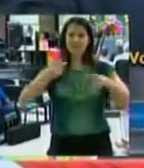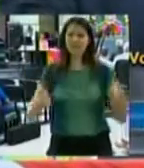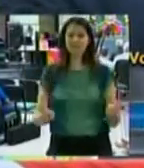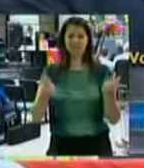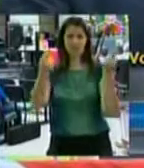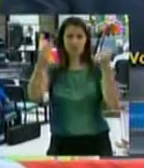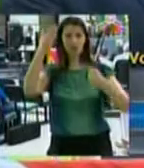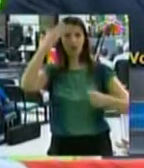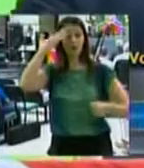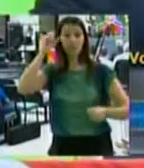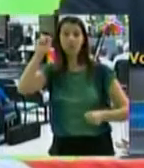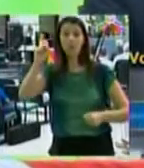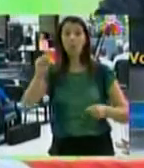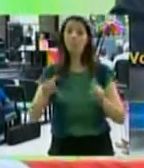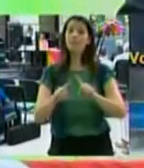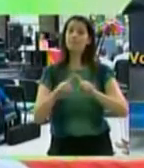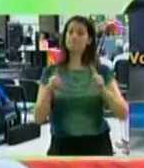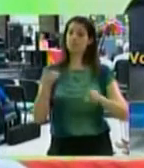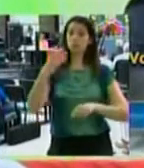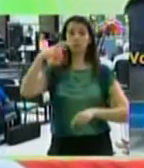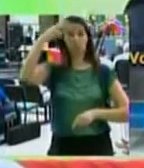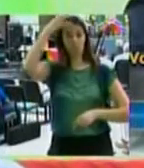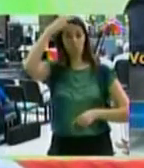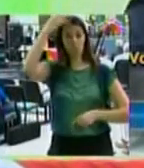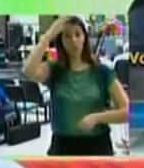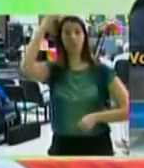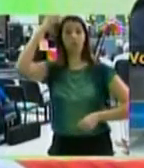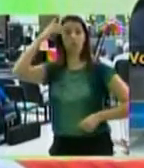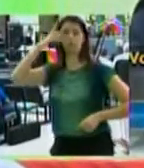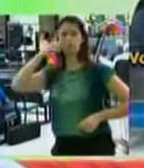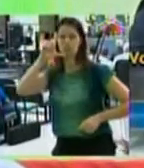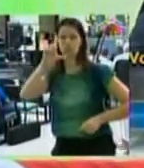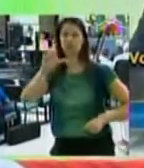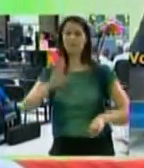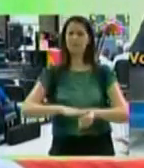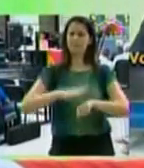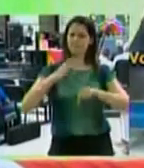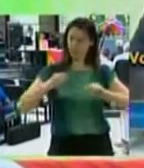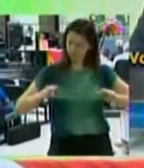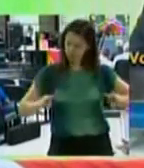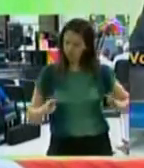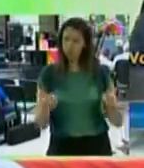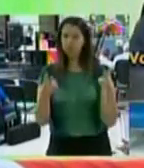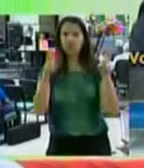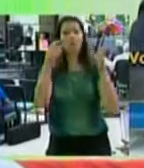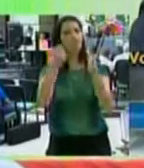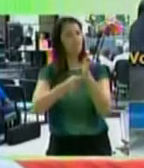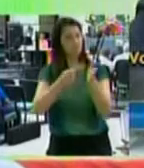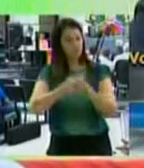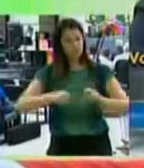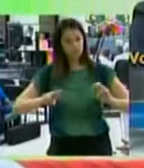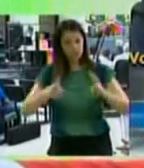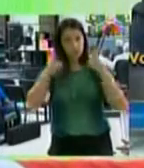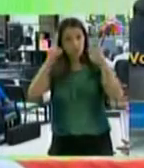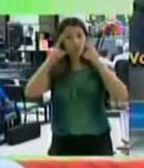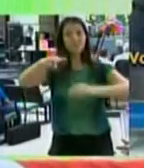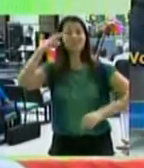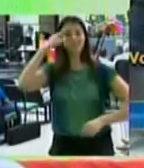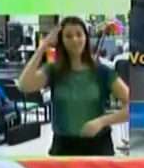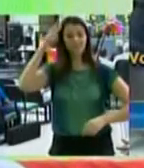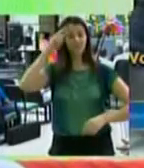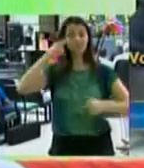rei conquistador, aquele que mais venceu batalhas na história de